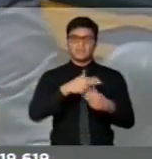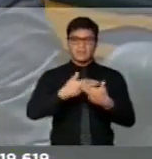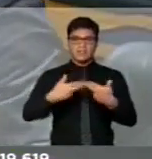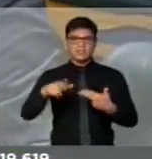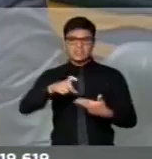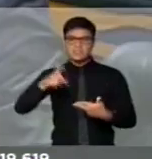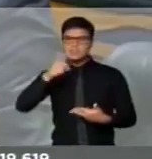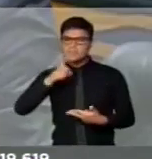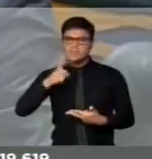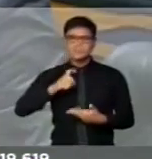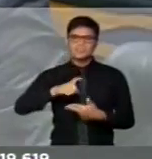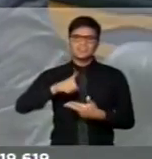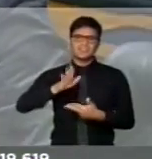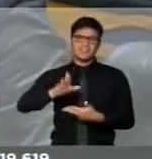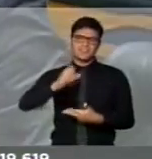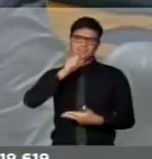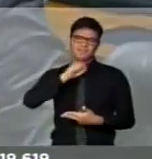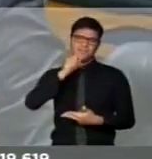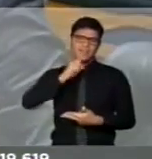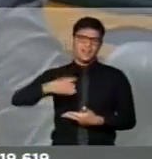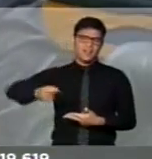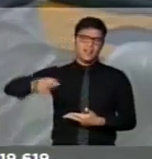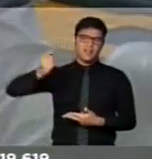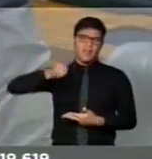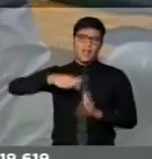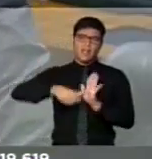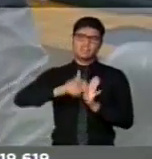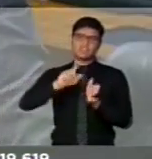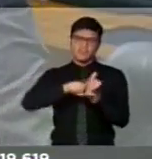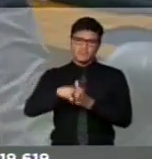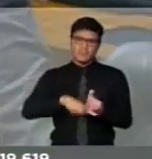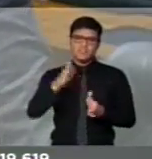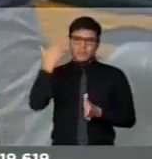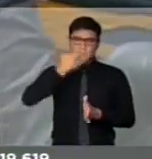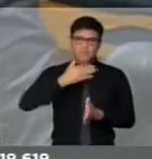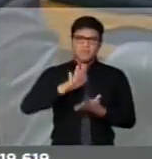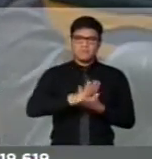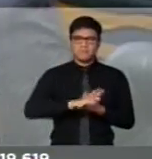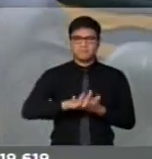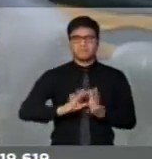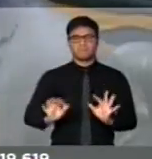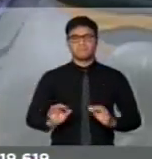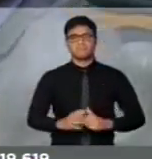calúnias, que não são novas, que já foram investigadas e provadas. Perfeito. Que não têm o menor fundamento.